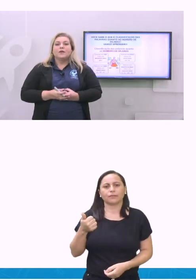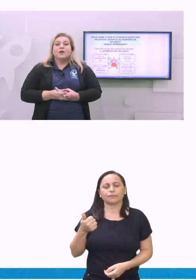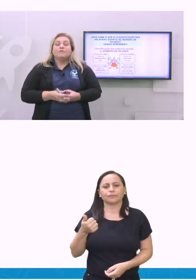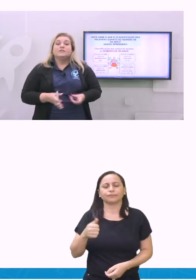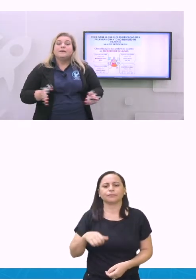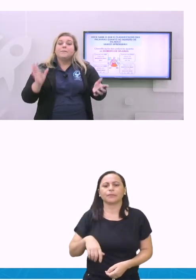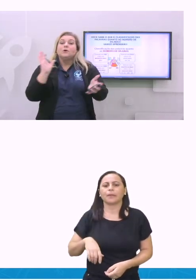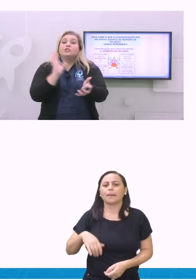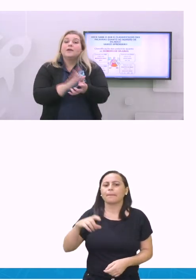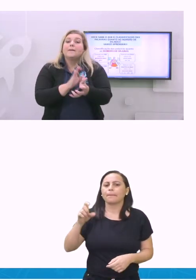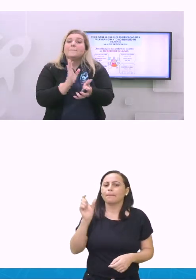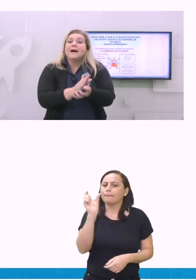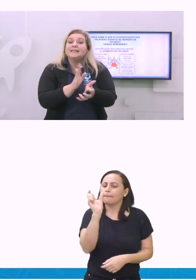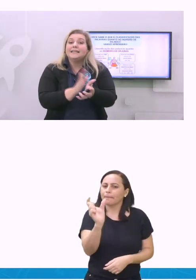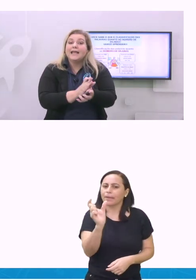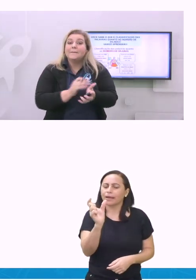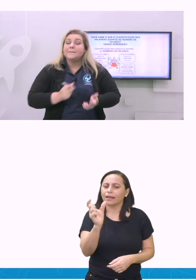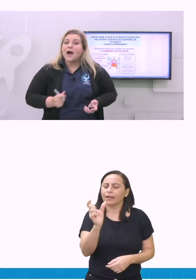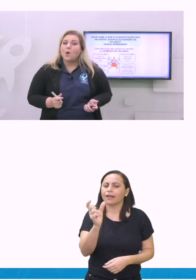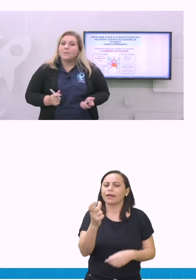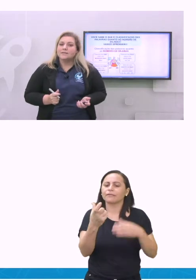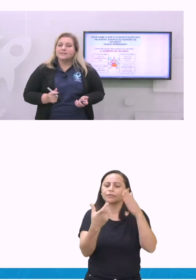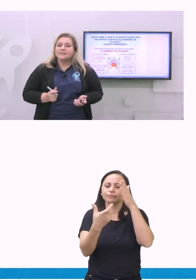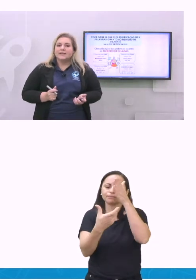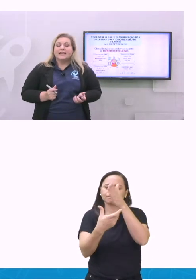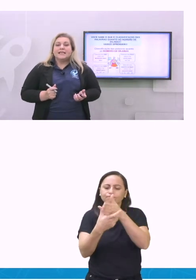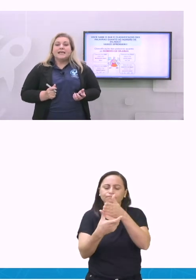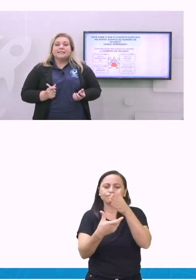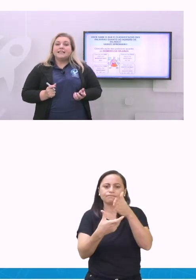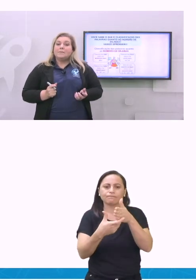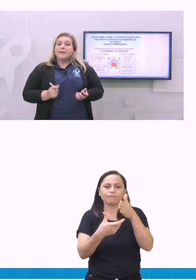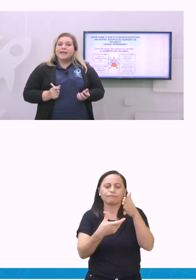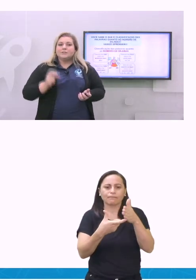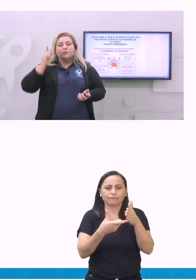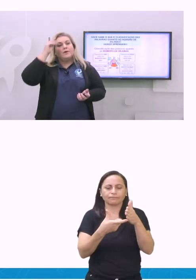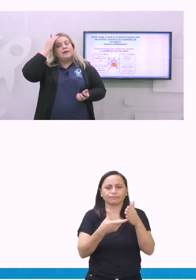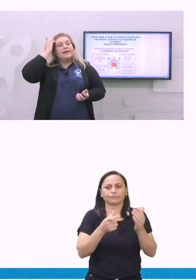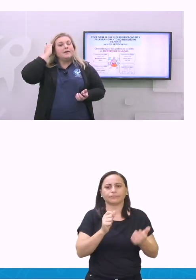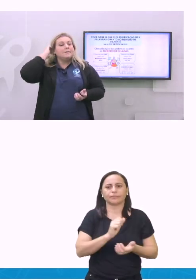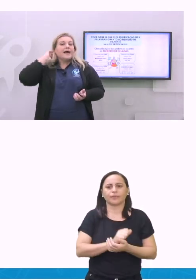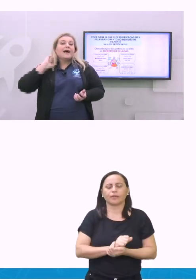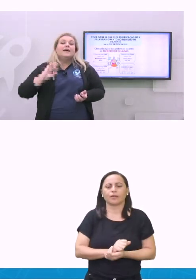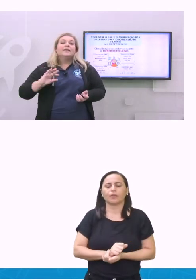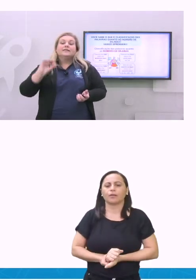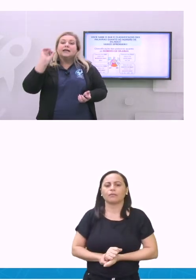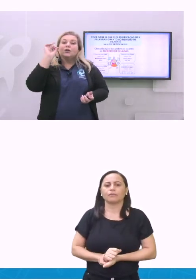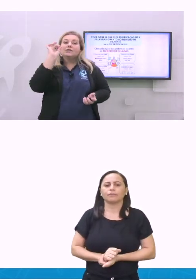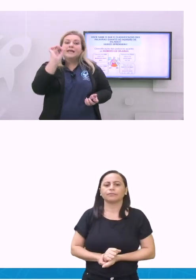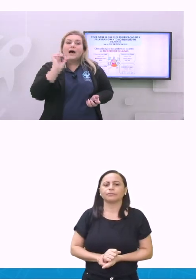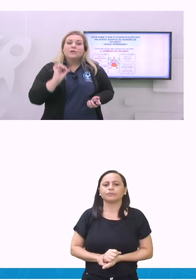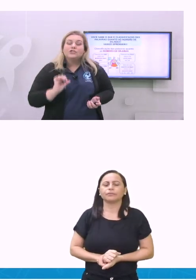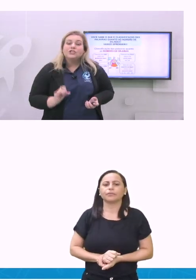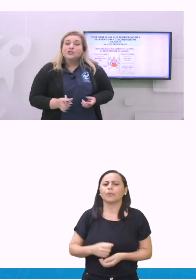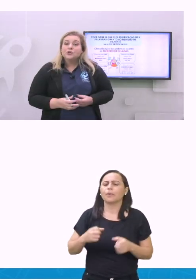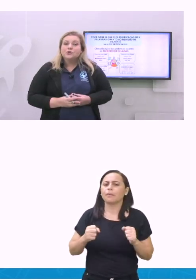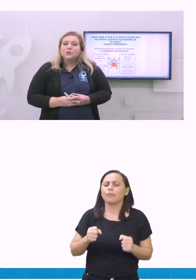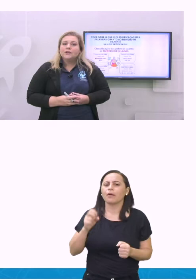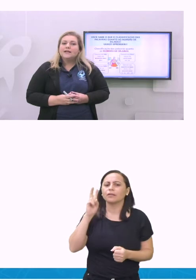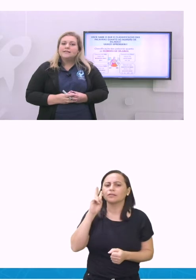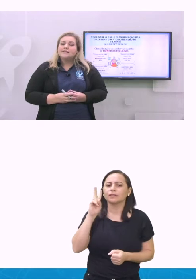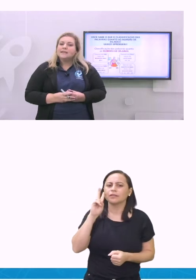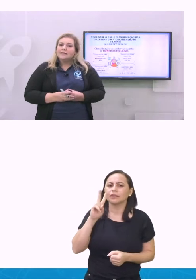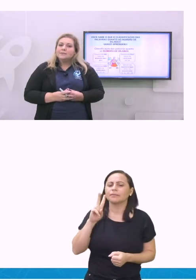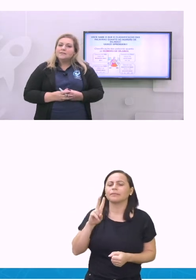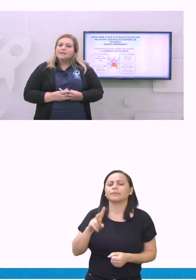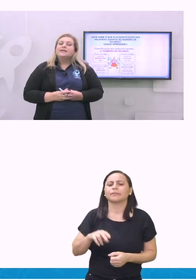pausadamente, você pode bater palmas e até mesmo lembrar da nossa aula de estrutura